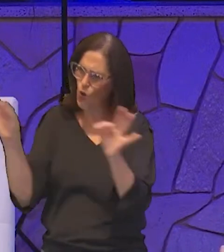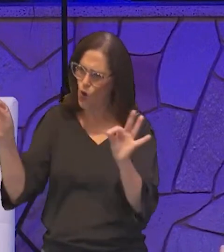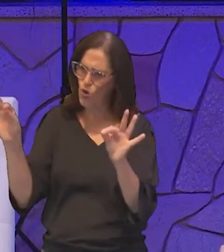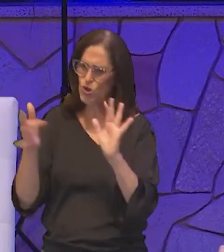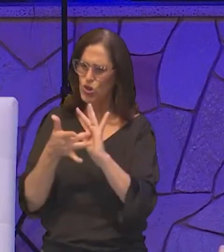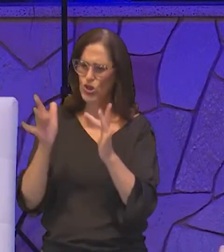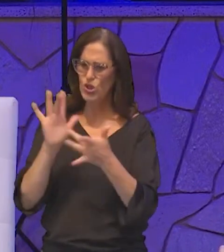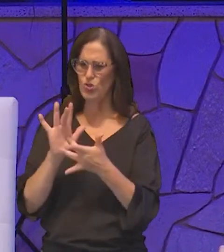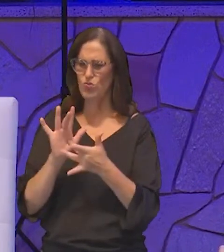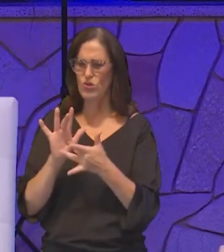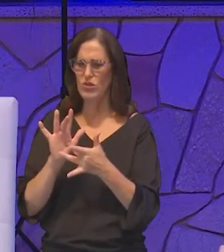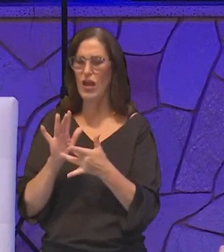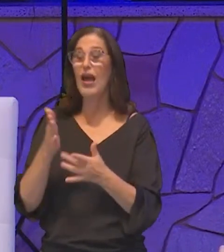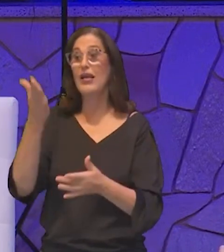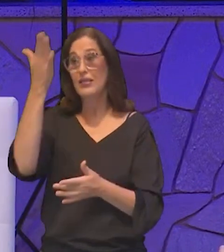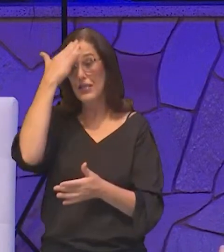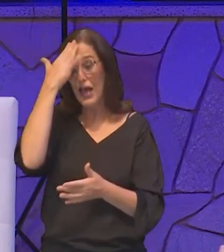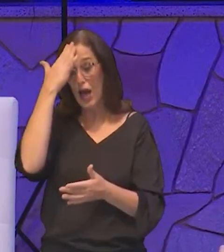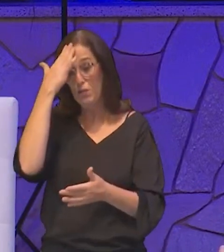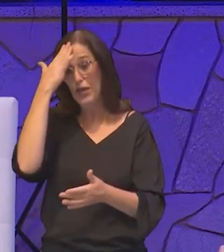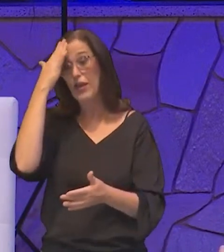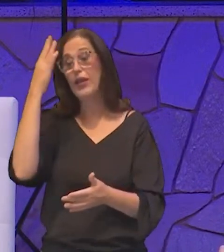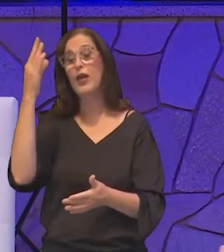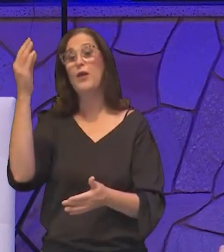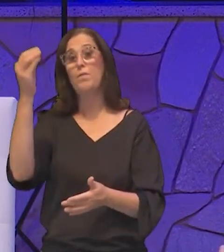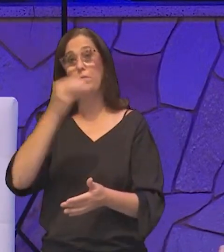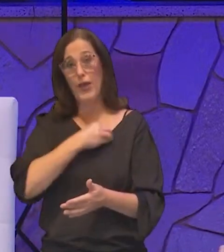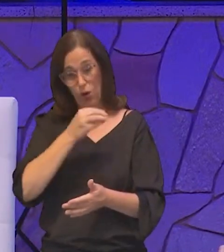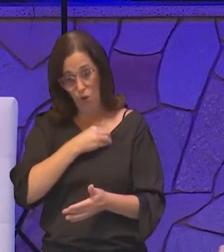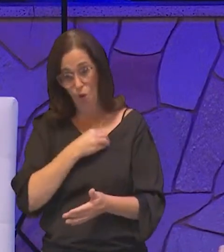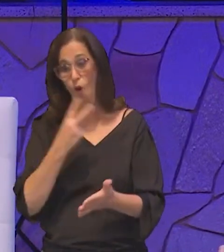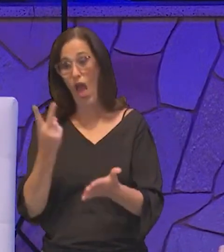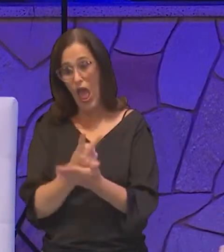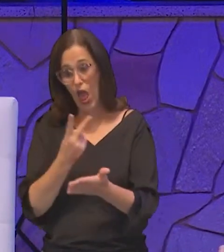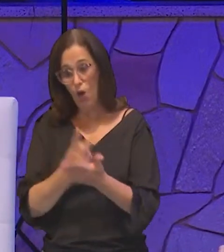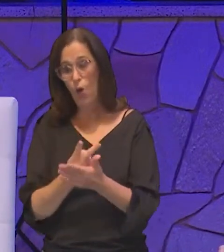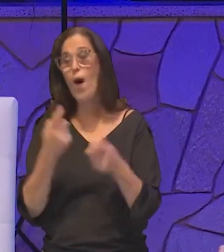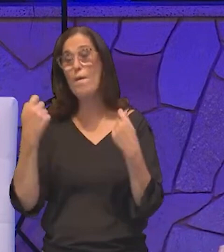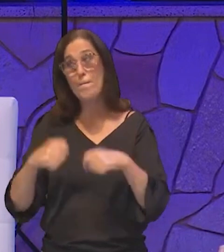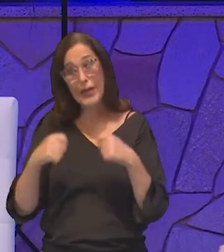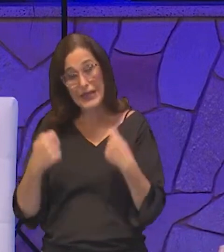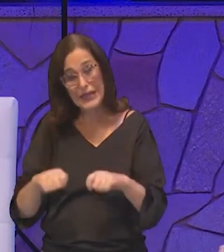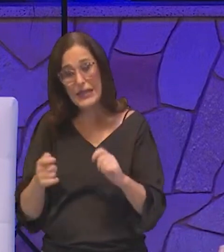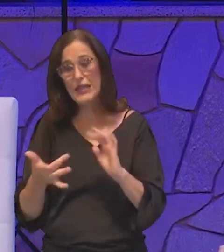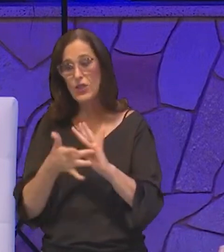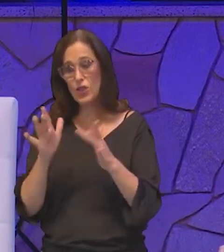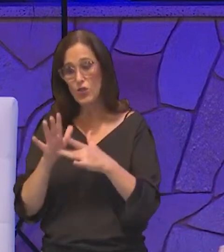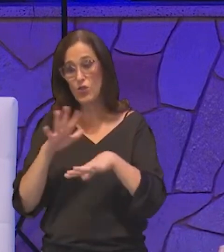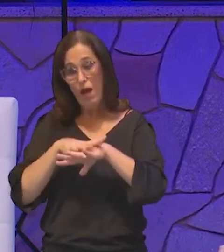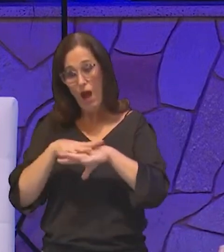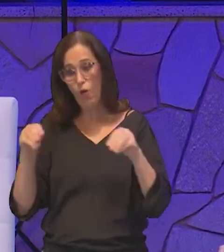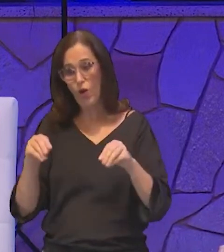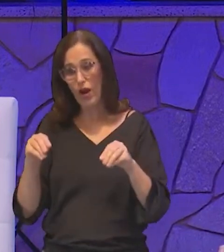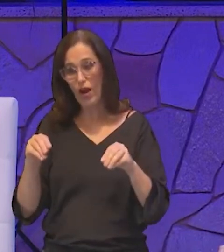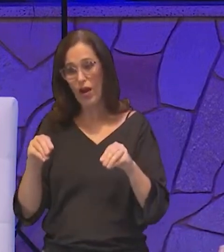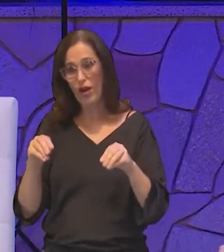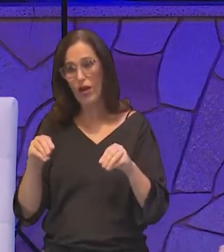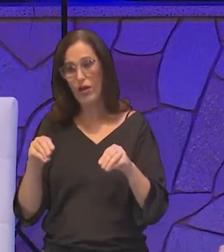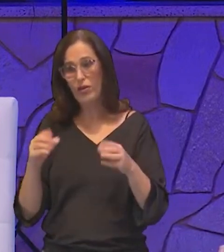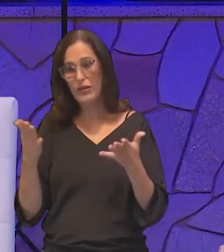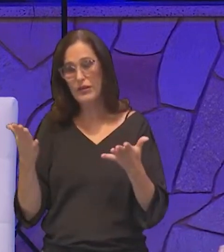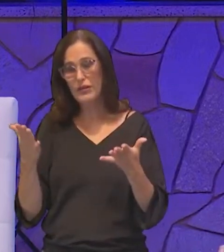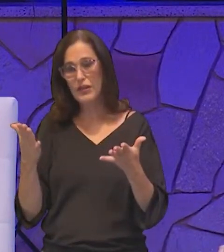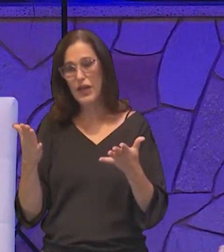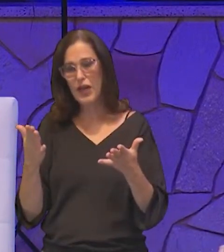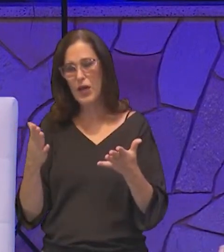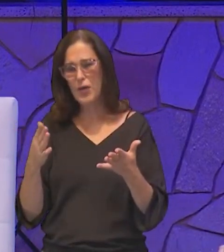dor daquele que sabe que pecou, errou e precisa de Jesus para sarar as suas feridas. Mas talvez a pior dor de